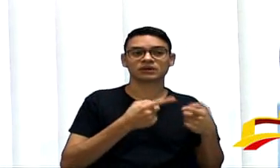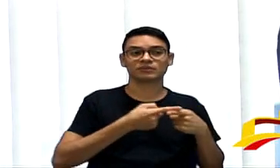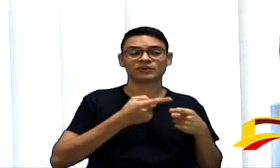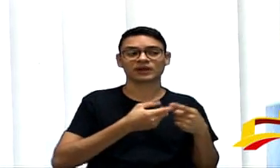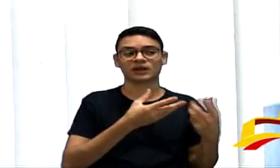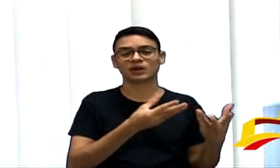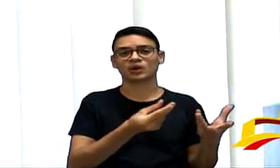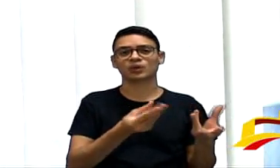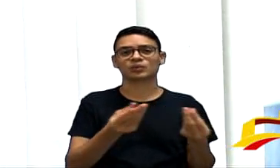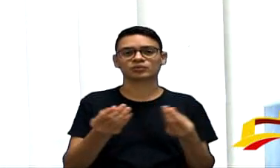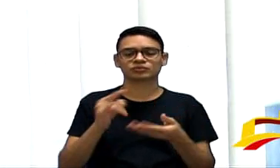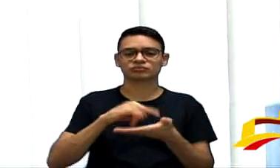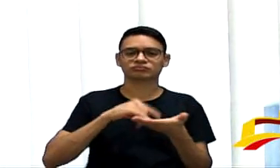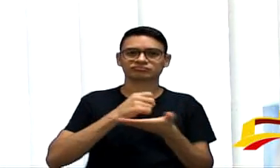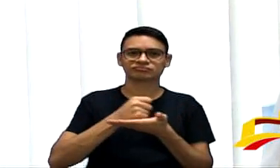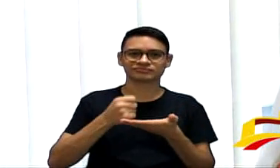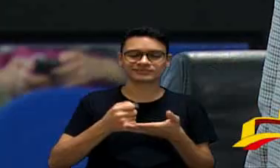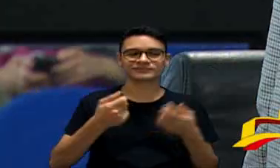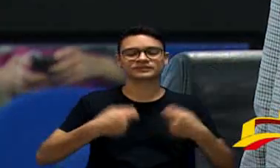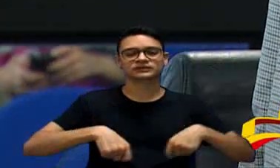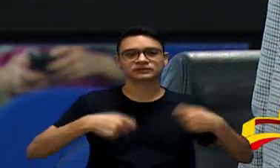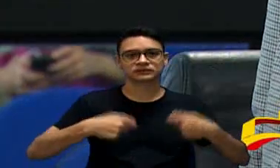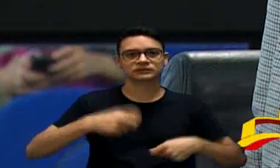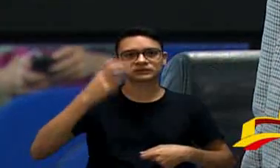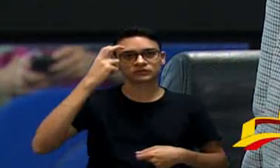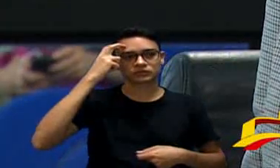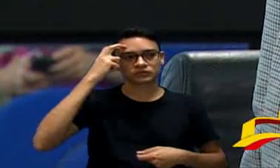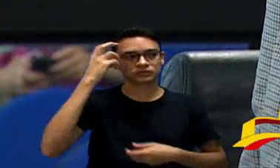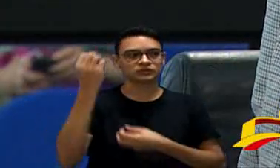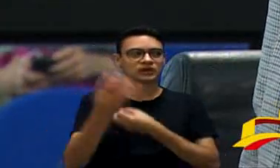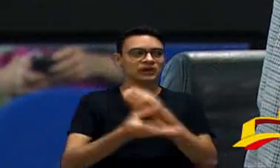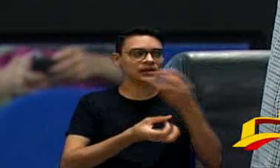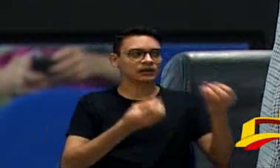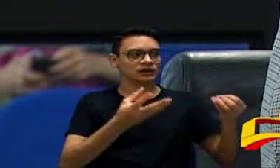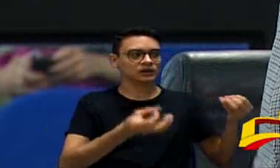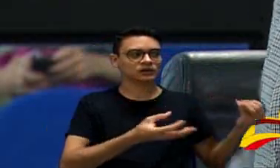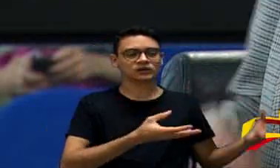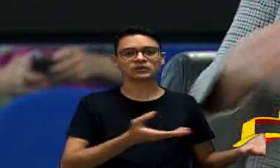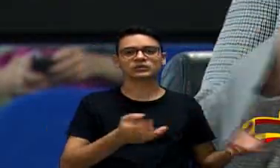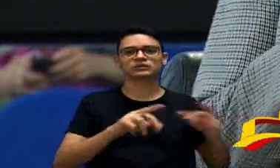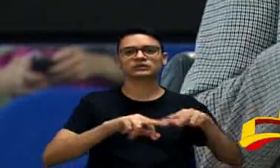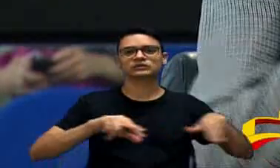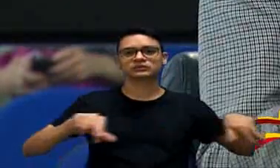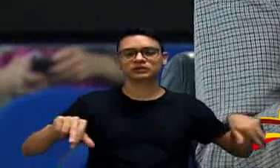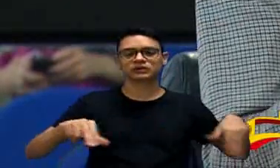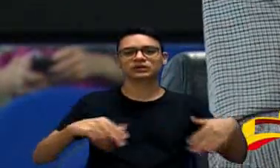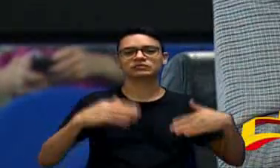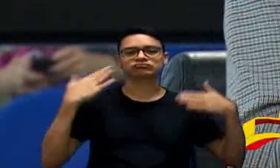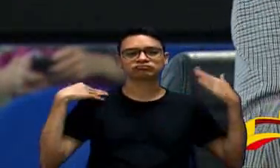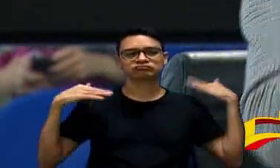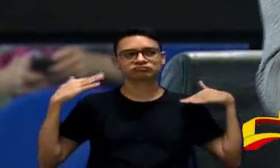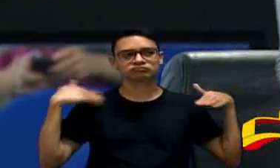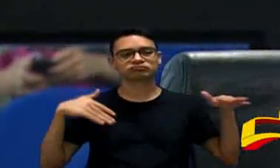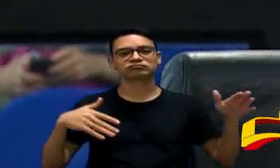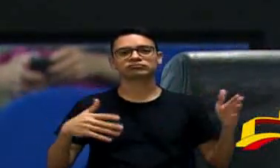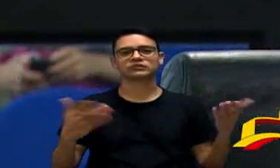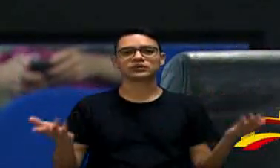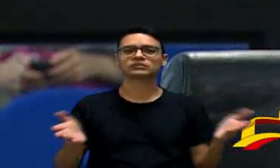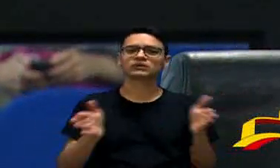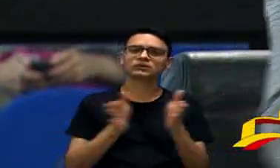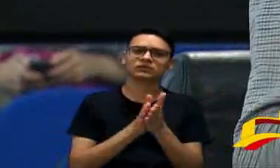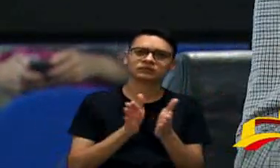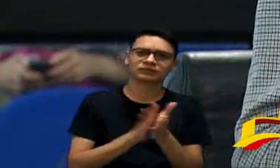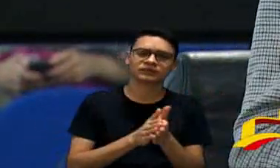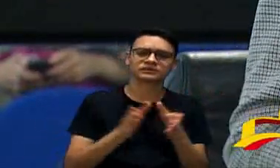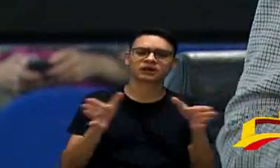sair contratados. E ter mais cultura, né, vereadora? É. Ter mais agora, divertimento, mais lazer. Agora, em relação ao espaço, parabenizar, que